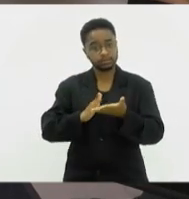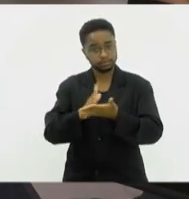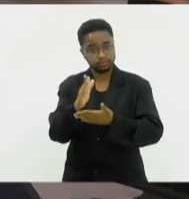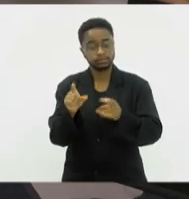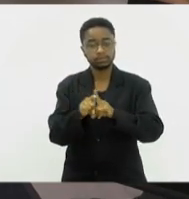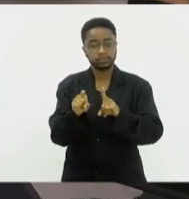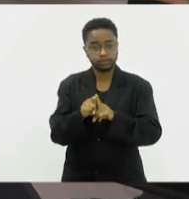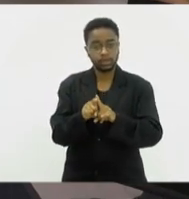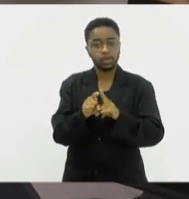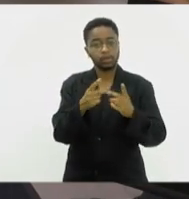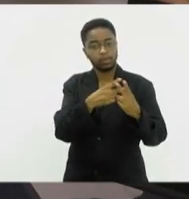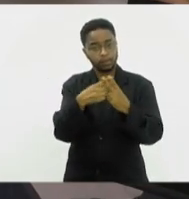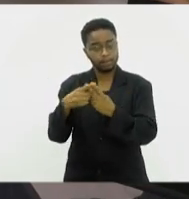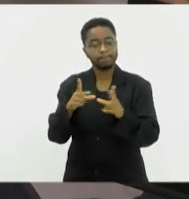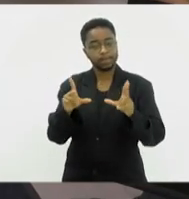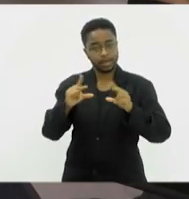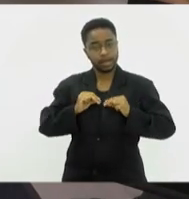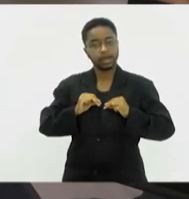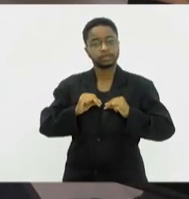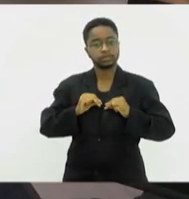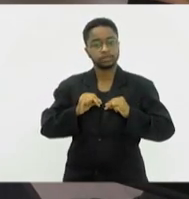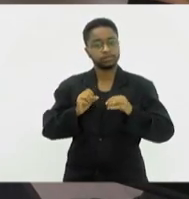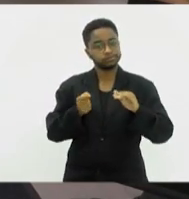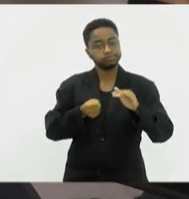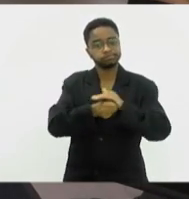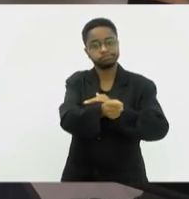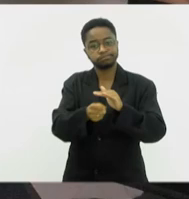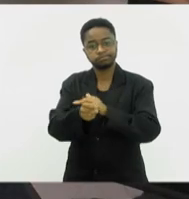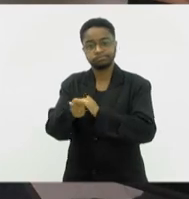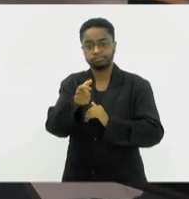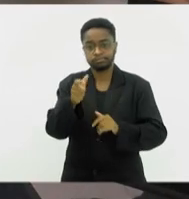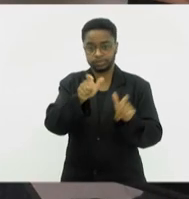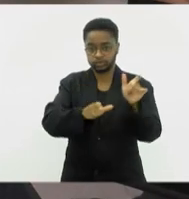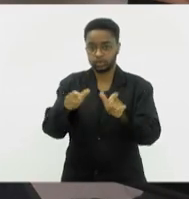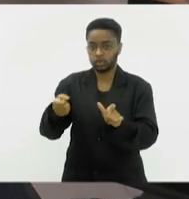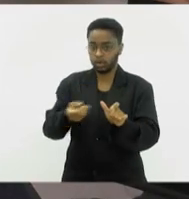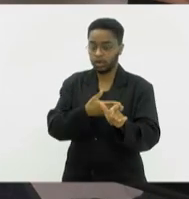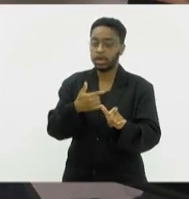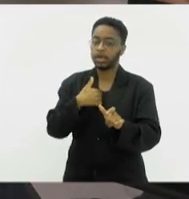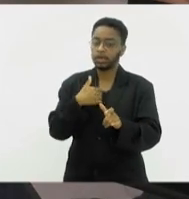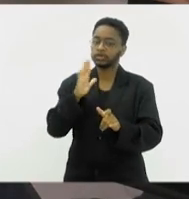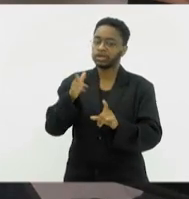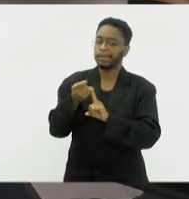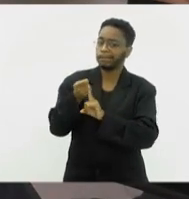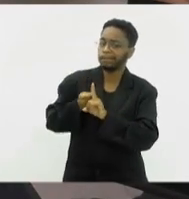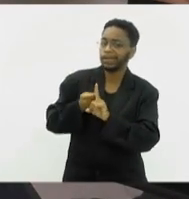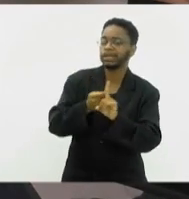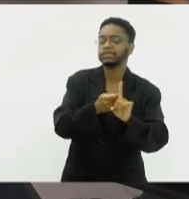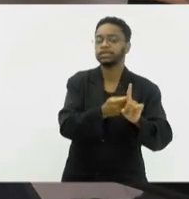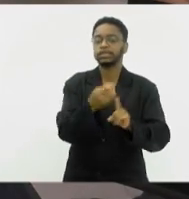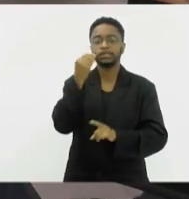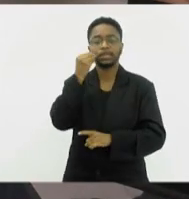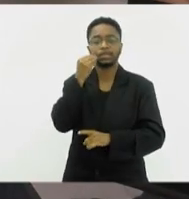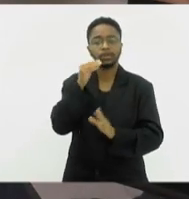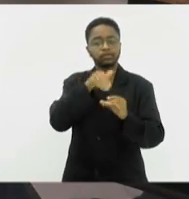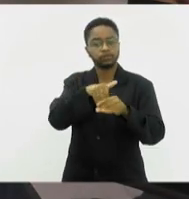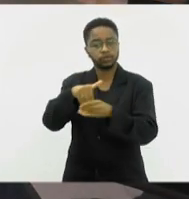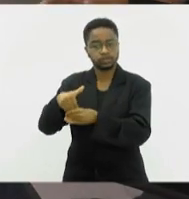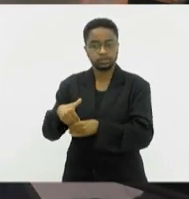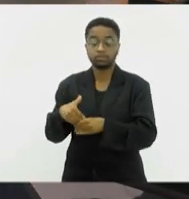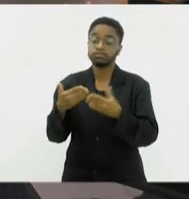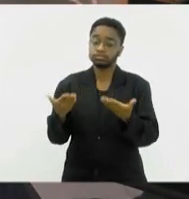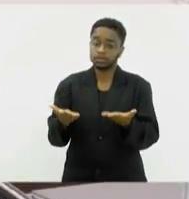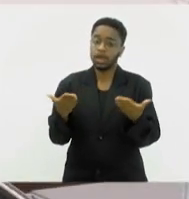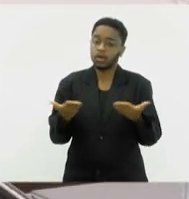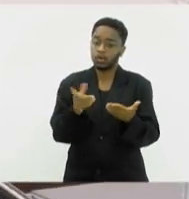mecanismo merece ser recomposto. Vossa Excelência acompanhou há meses que eu venho buscando essa eleição junto à presidência. Finalmente